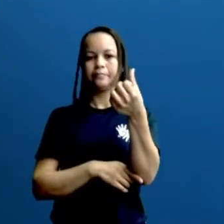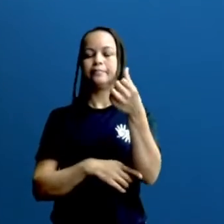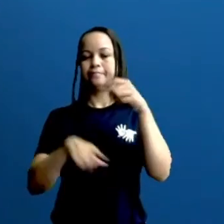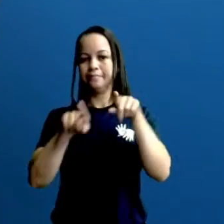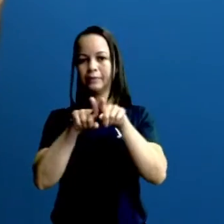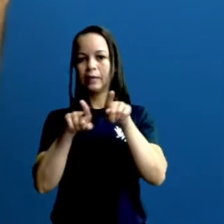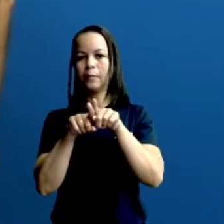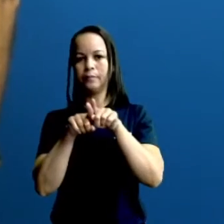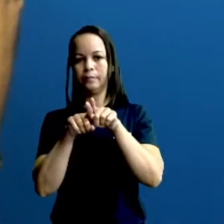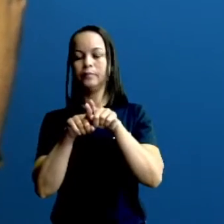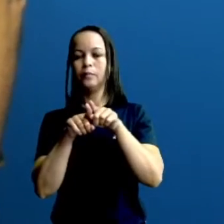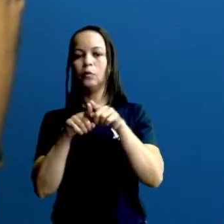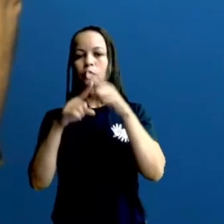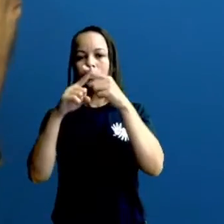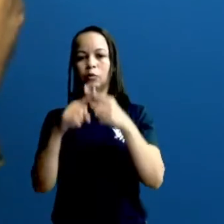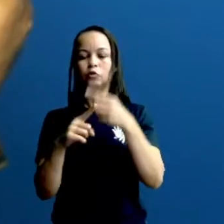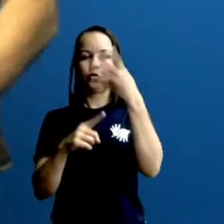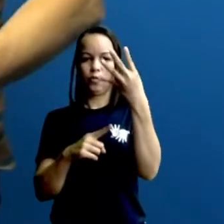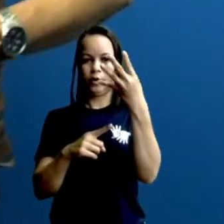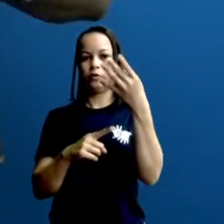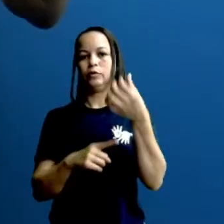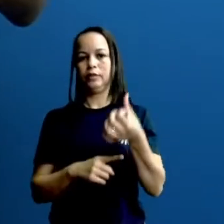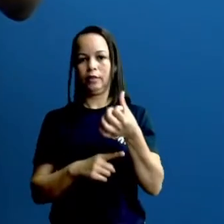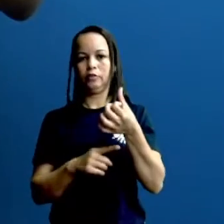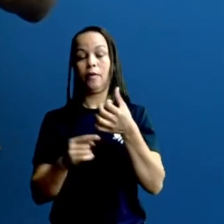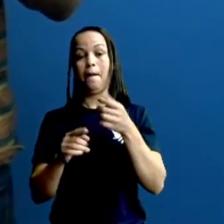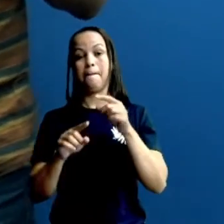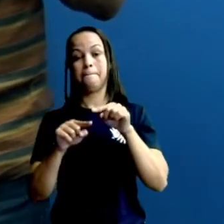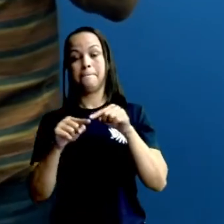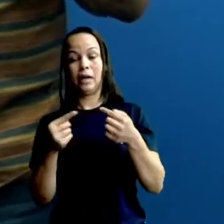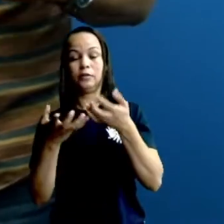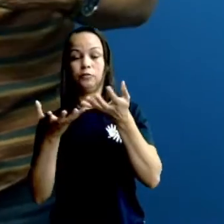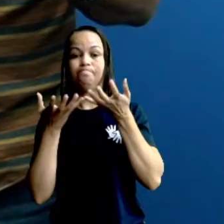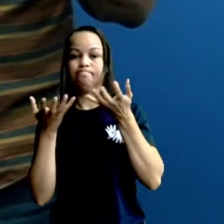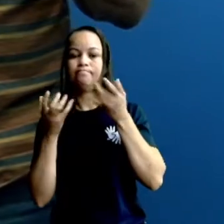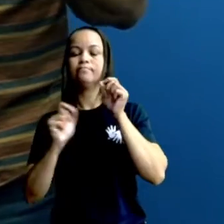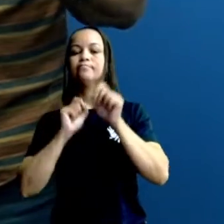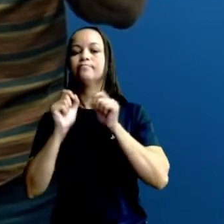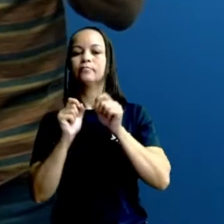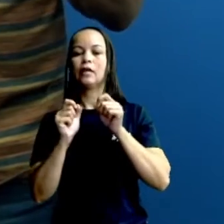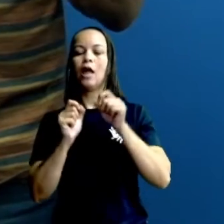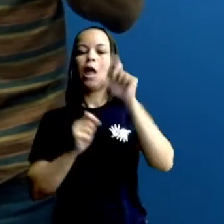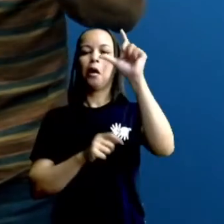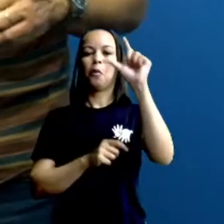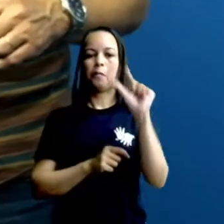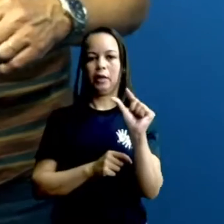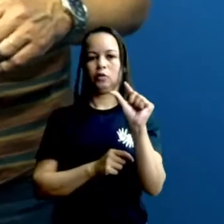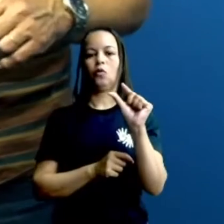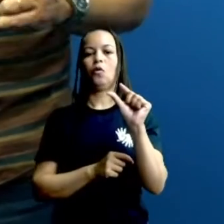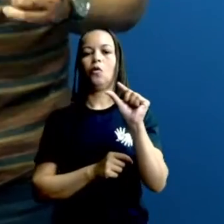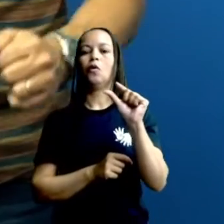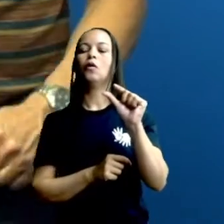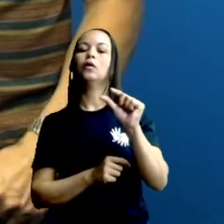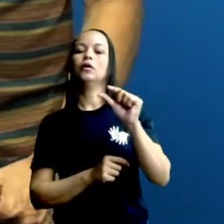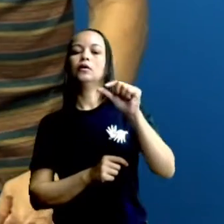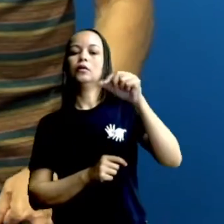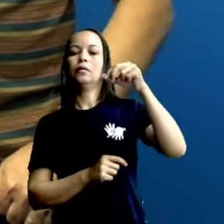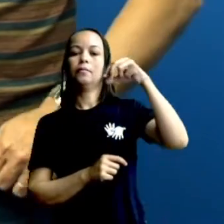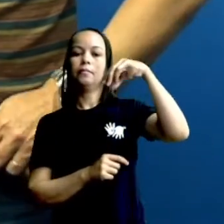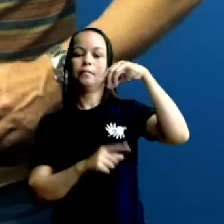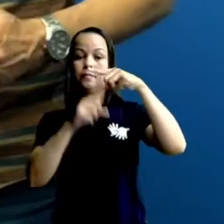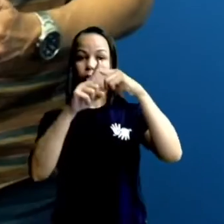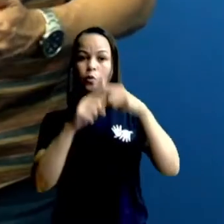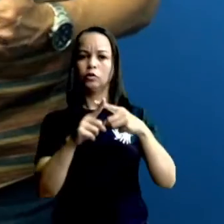também ele é múltiplo de 4 e de 6. Mas o que a gente quer é o menor múltiplo